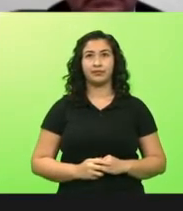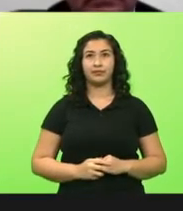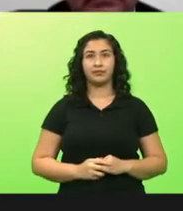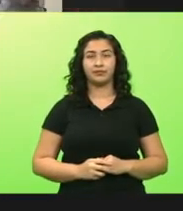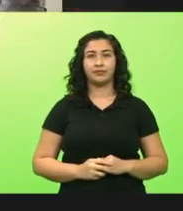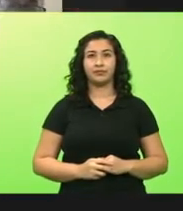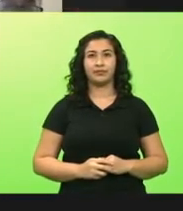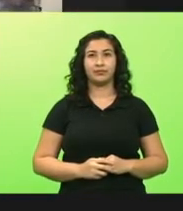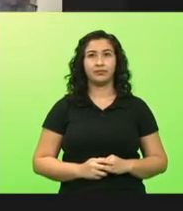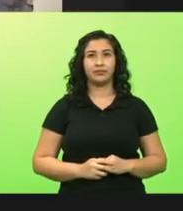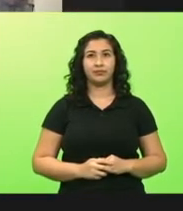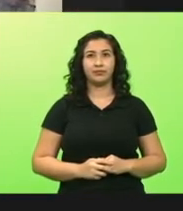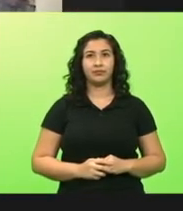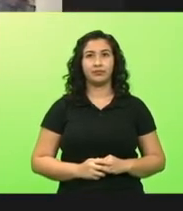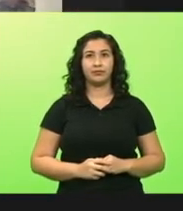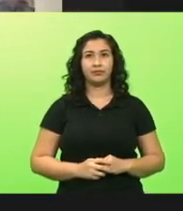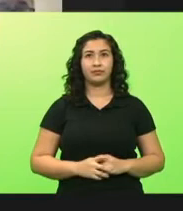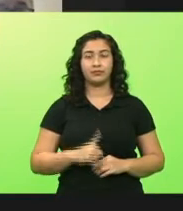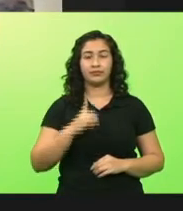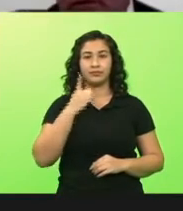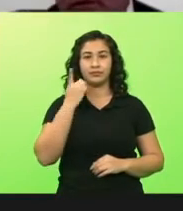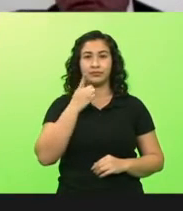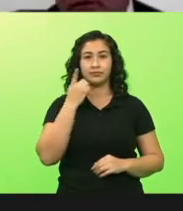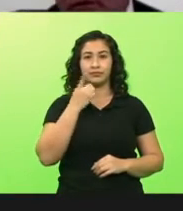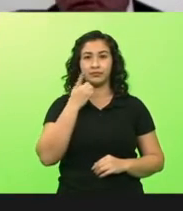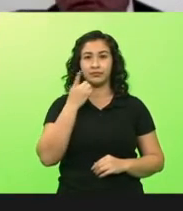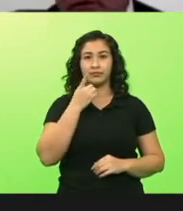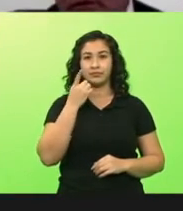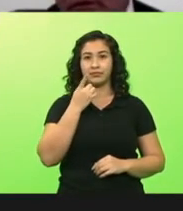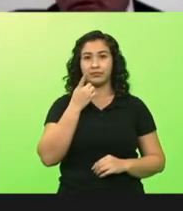Deputado, deputado Romildo Titon.